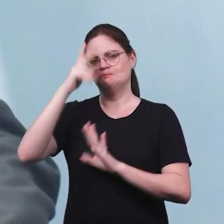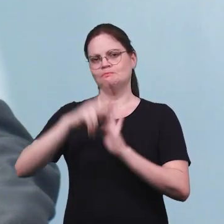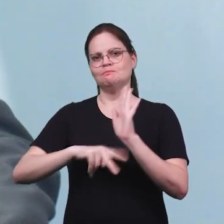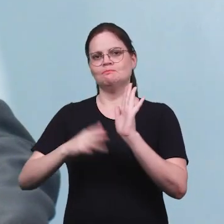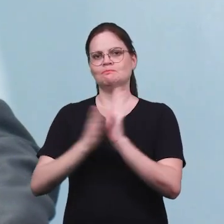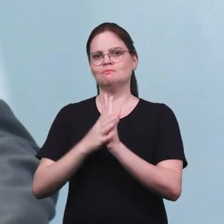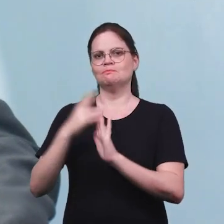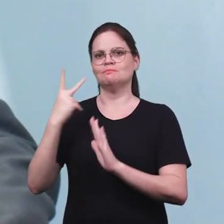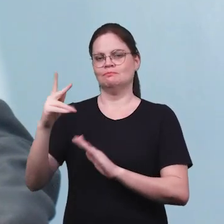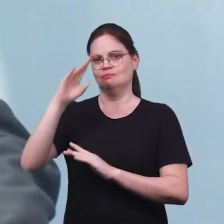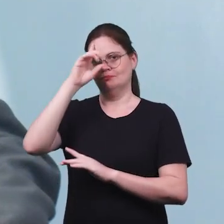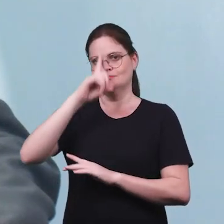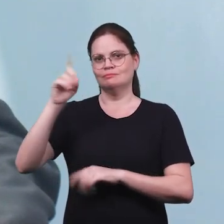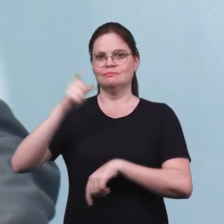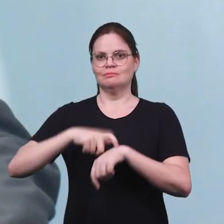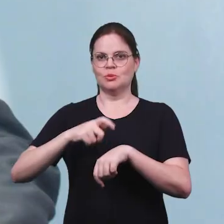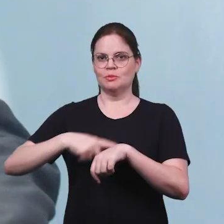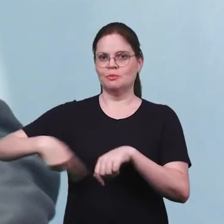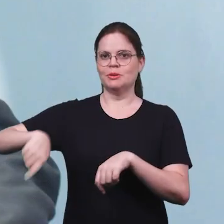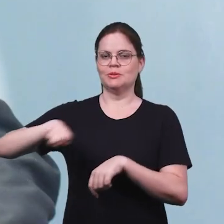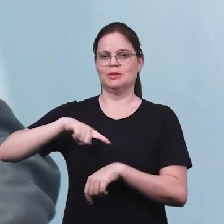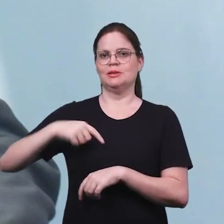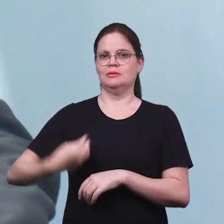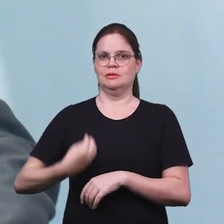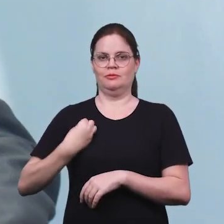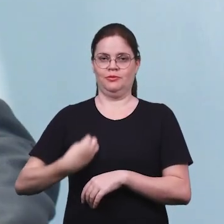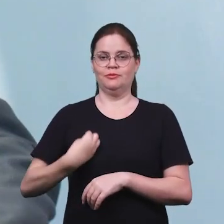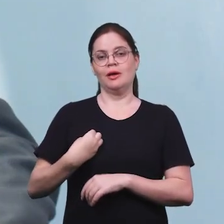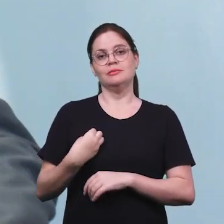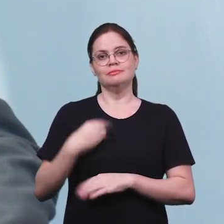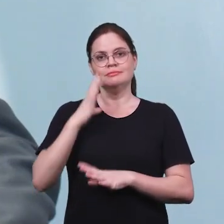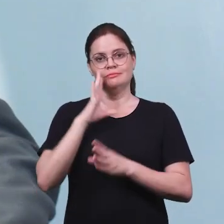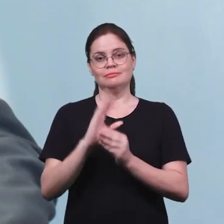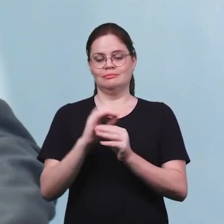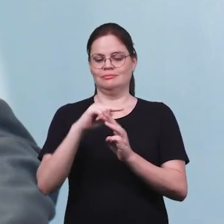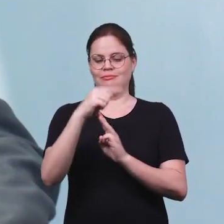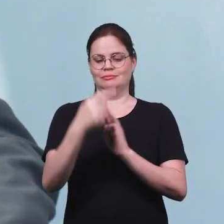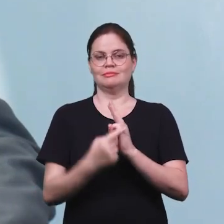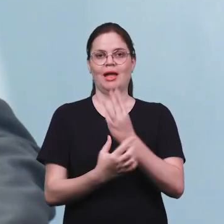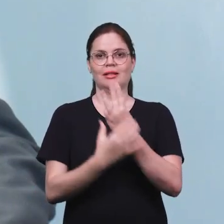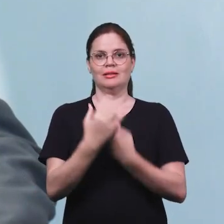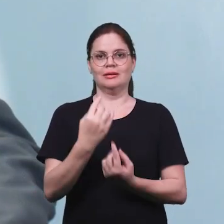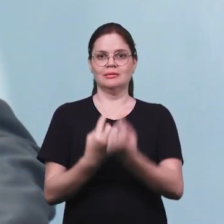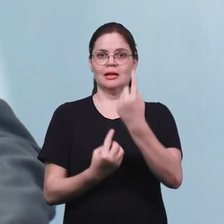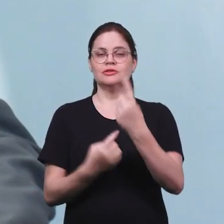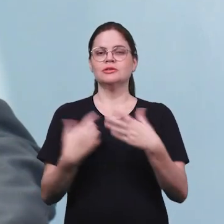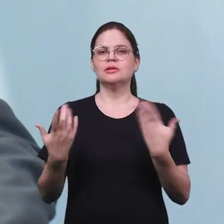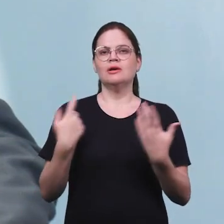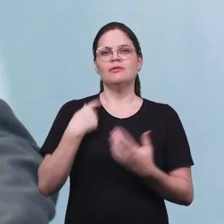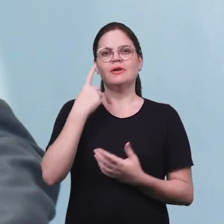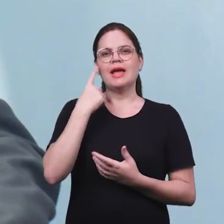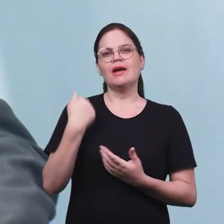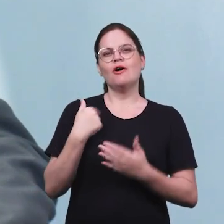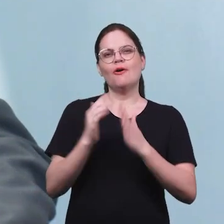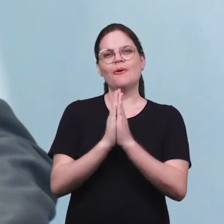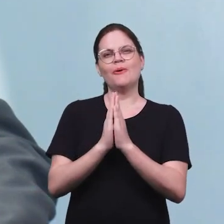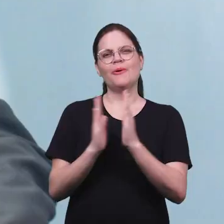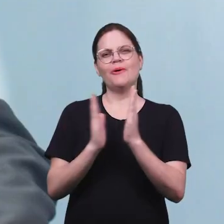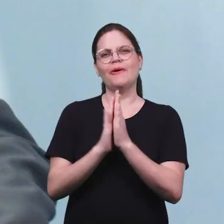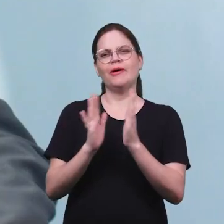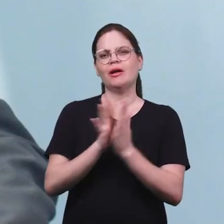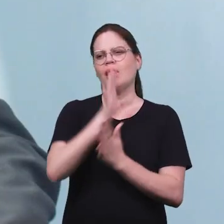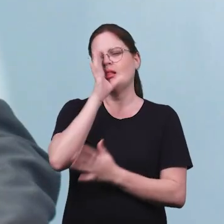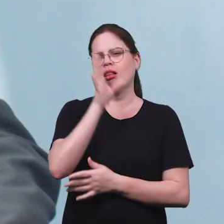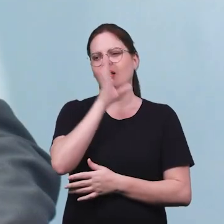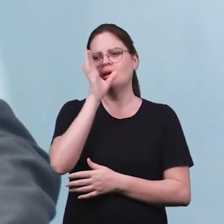de Deus para o momento que você está vivendo. Então, não adianta eu ficar orando por uma coisa que não